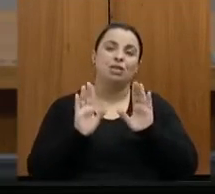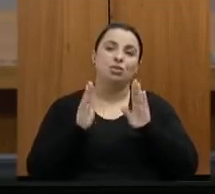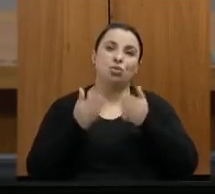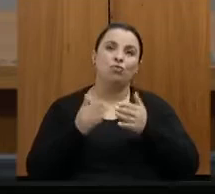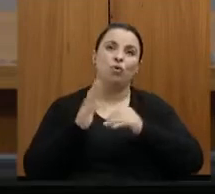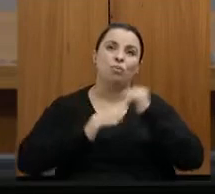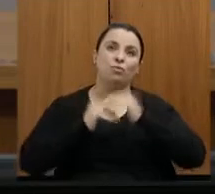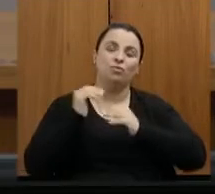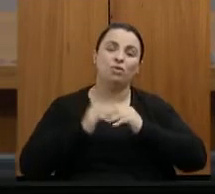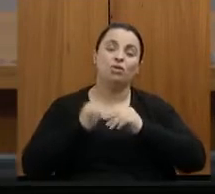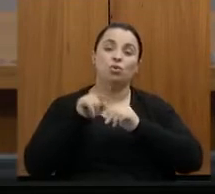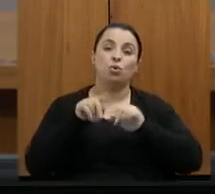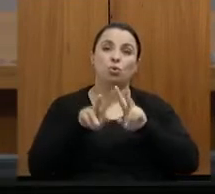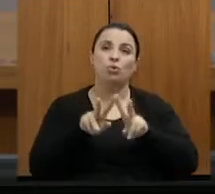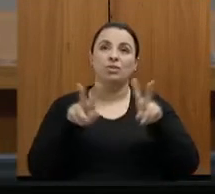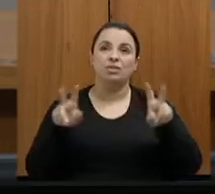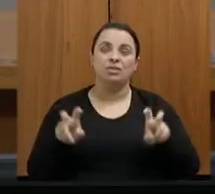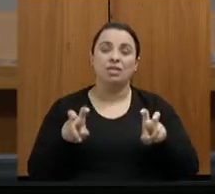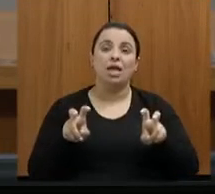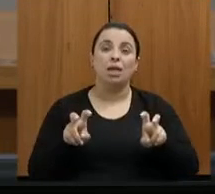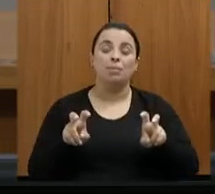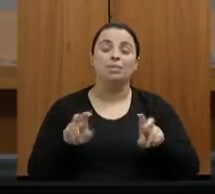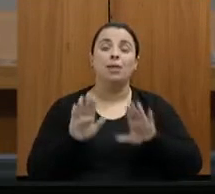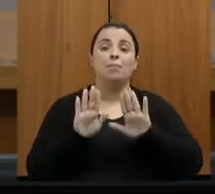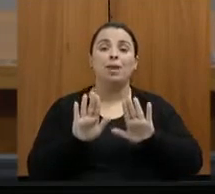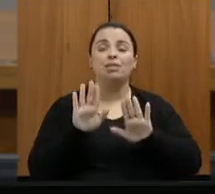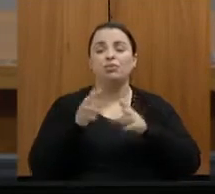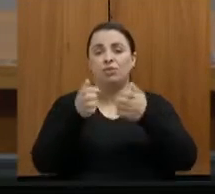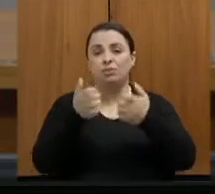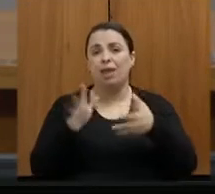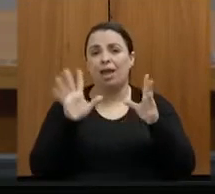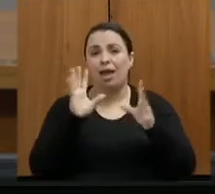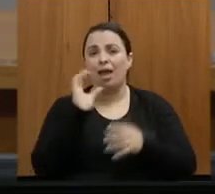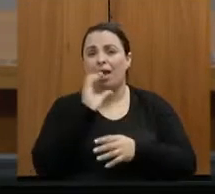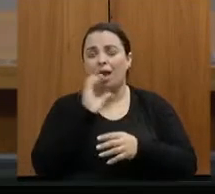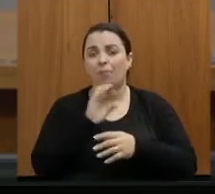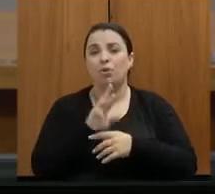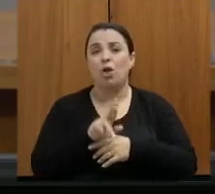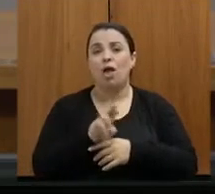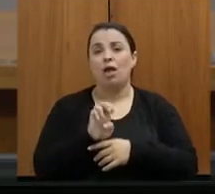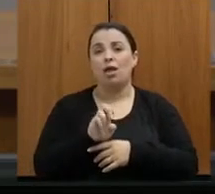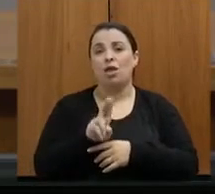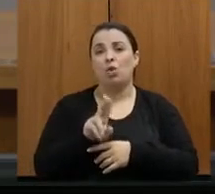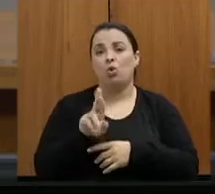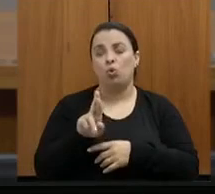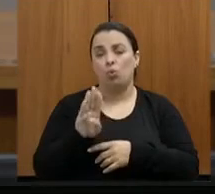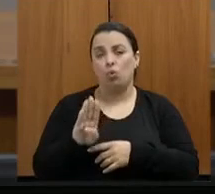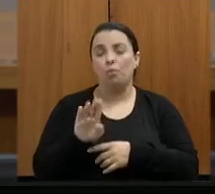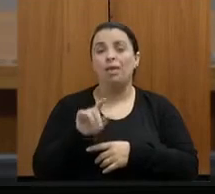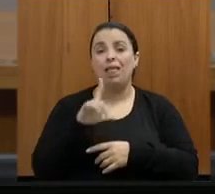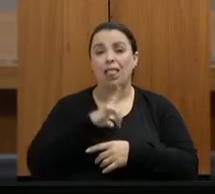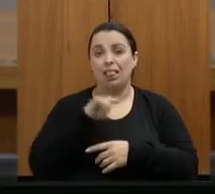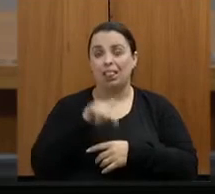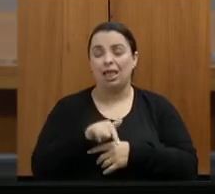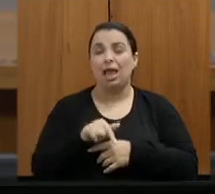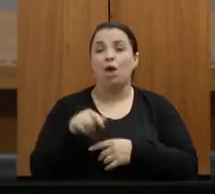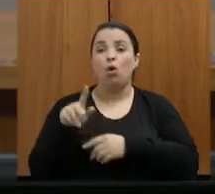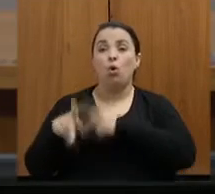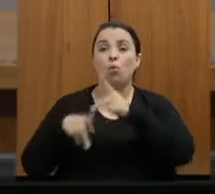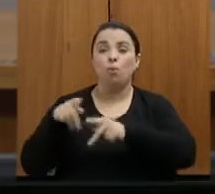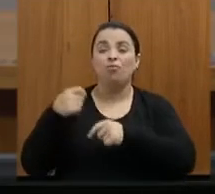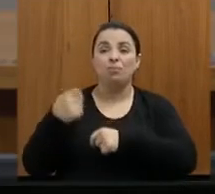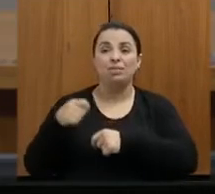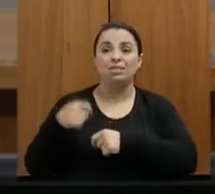especificamente com essas temáticas, mas a reúrbe, para se ter a reúrbe, a população tem que ter condição ambiental,